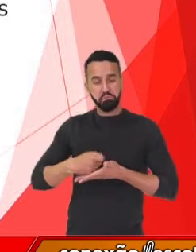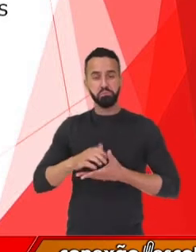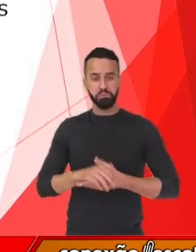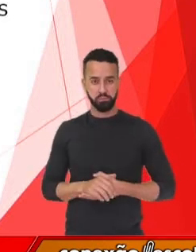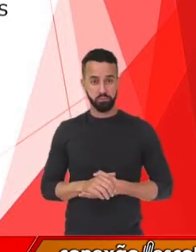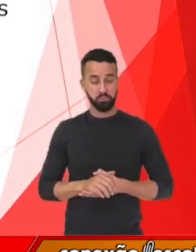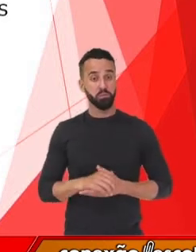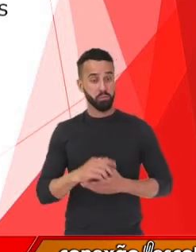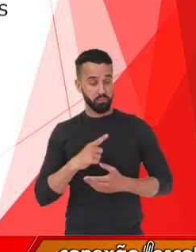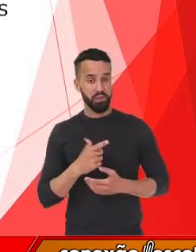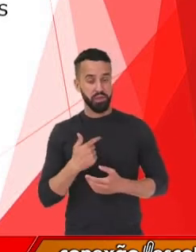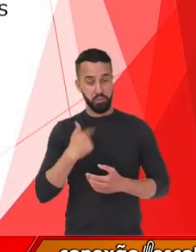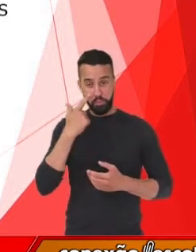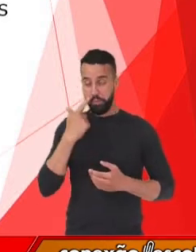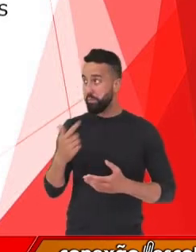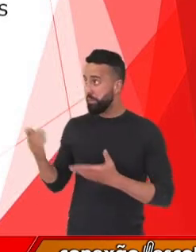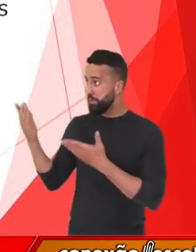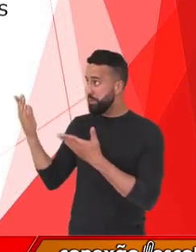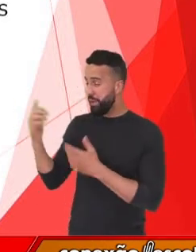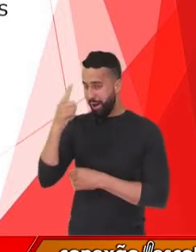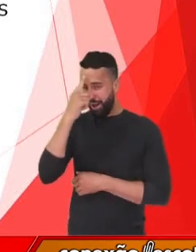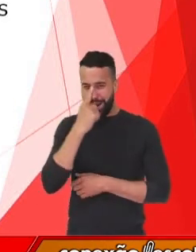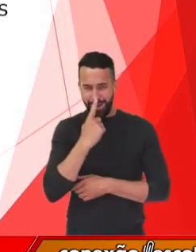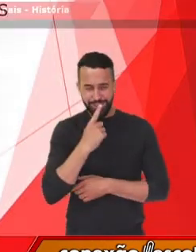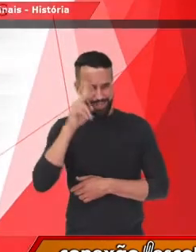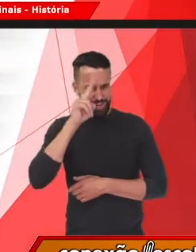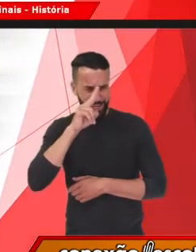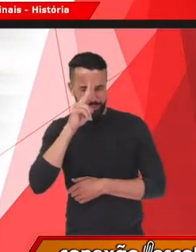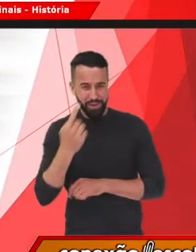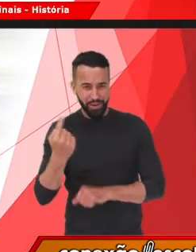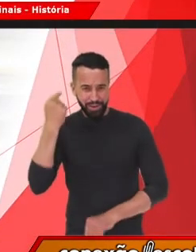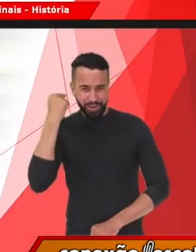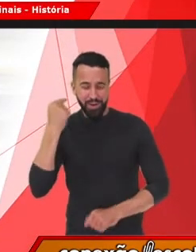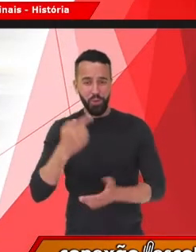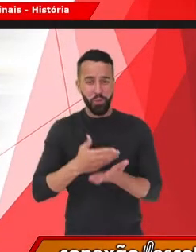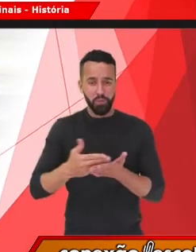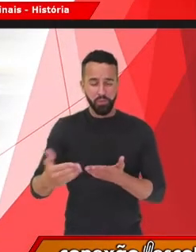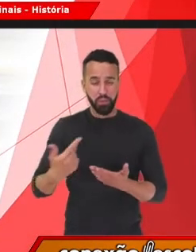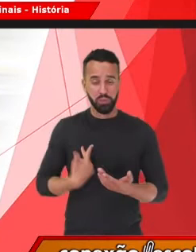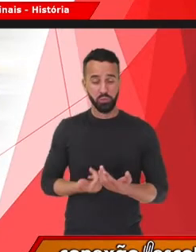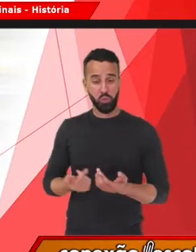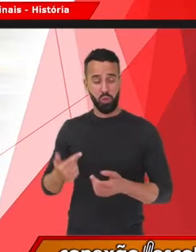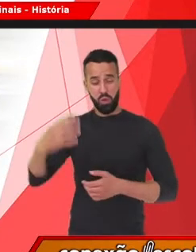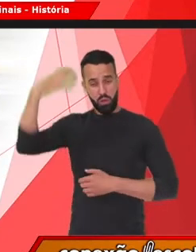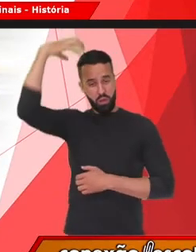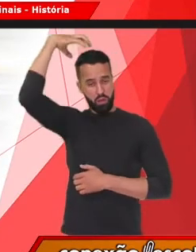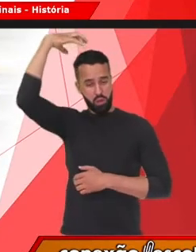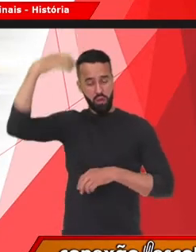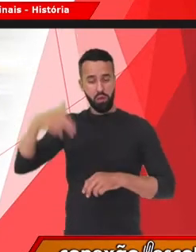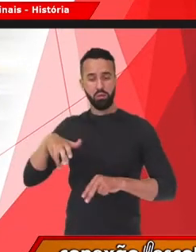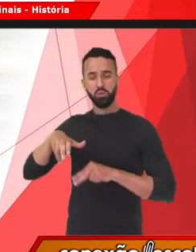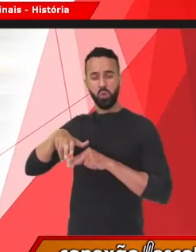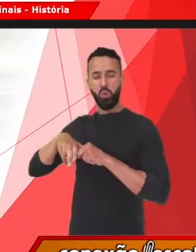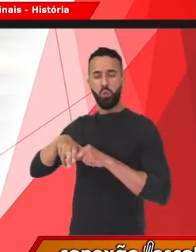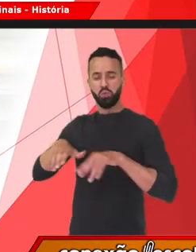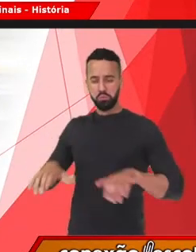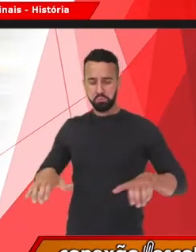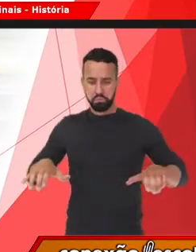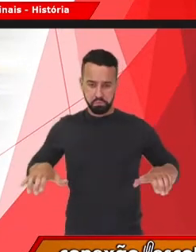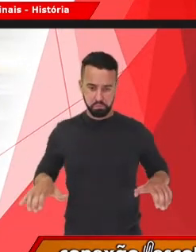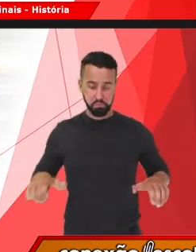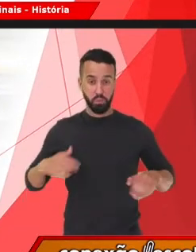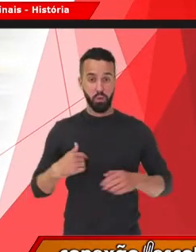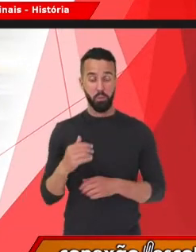eu trouxe aquela imagem do início, onde nós tínhamos o rei em seu trono, né? O Brasil